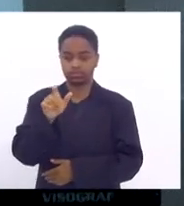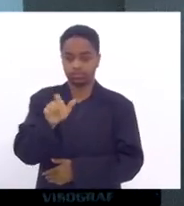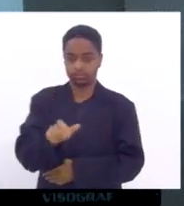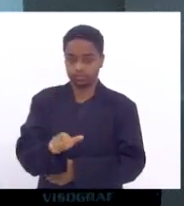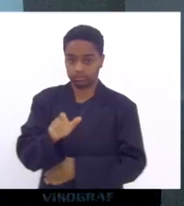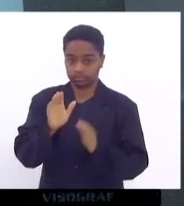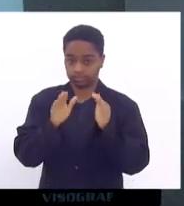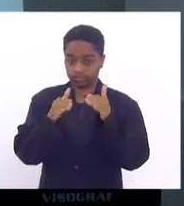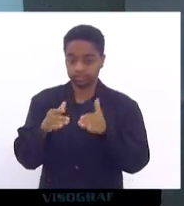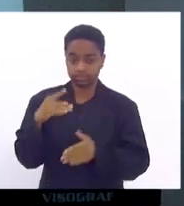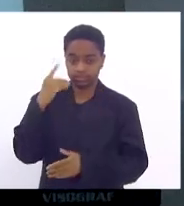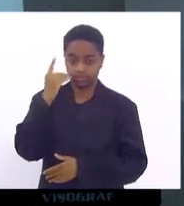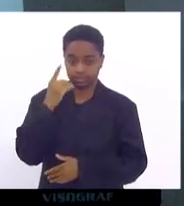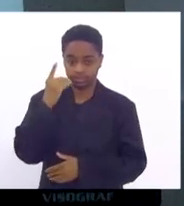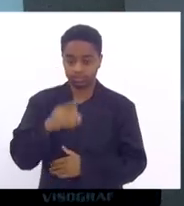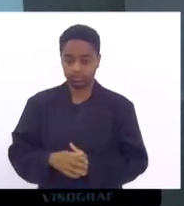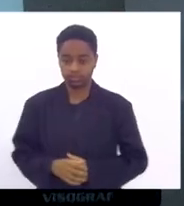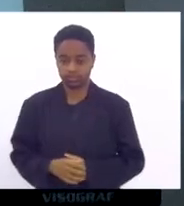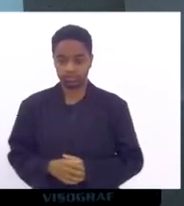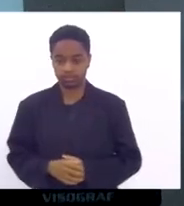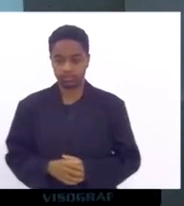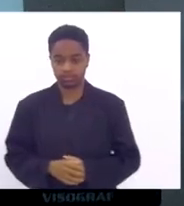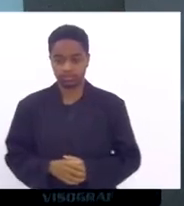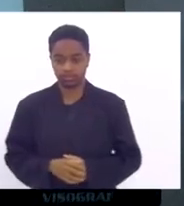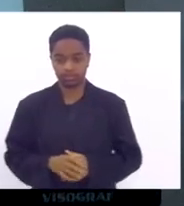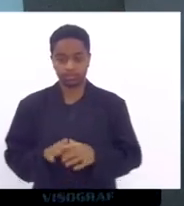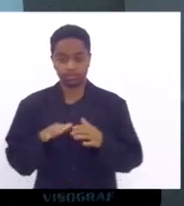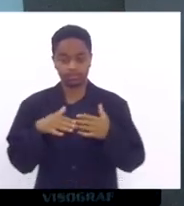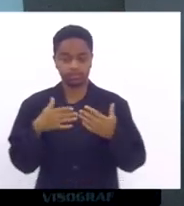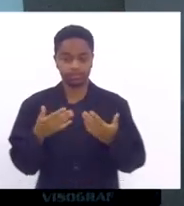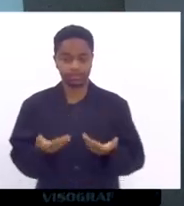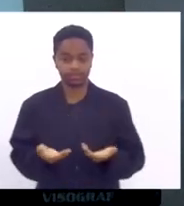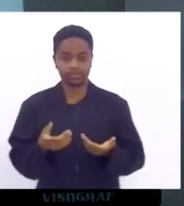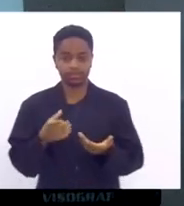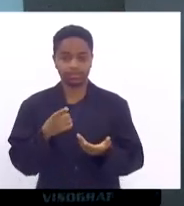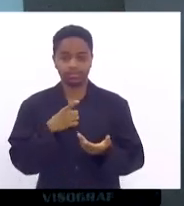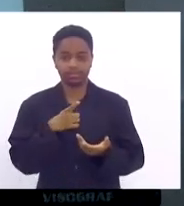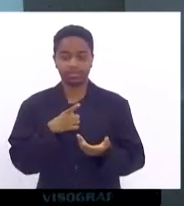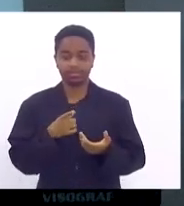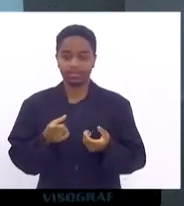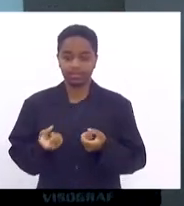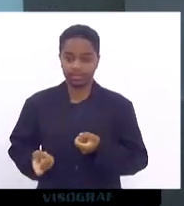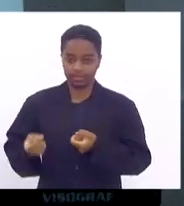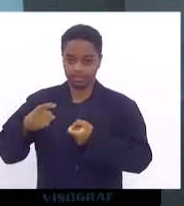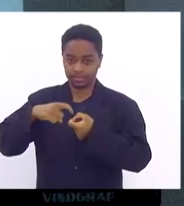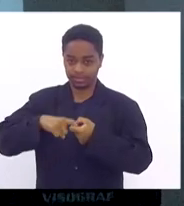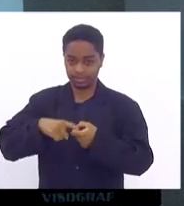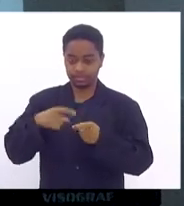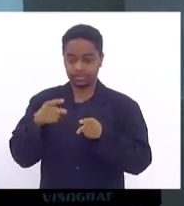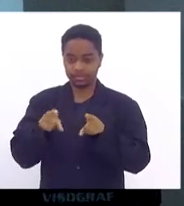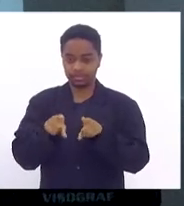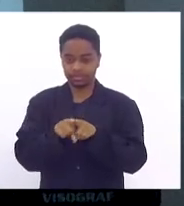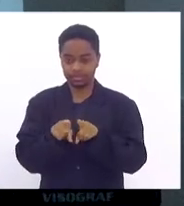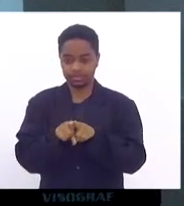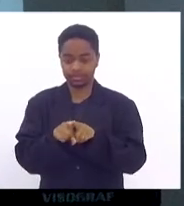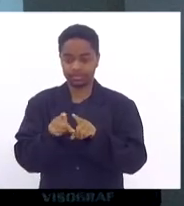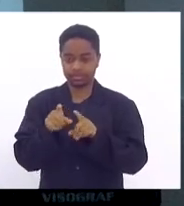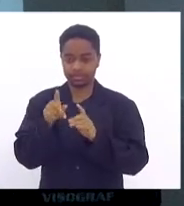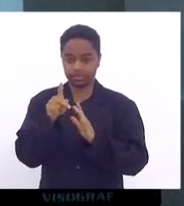público imediatamente ou seja um rito muito sumário paraa devolução ou seja nem o próprio PL das fake News